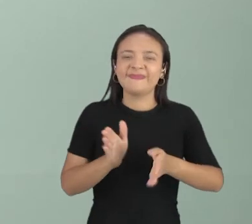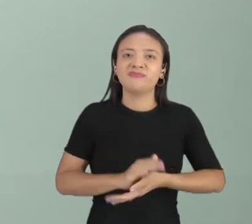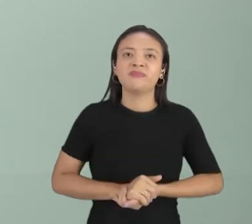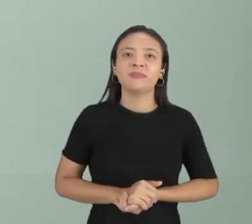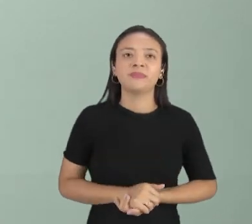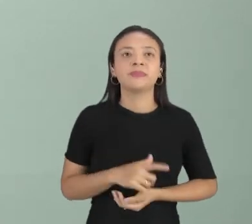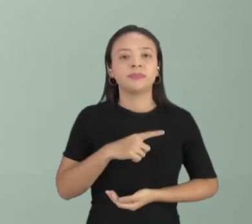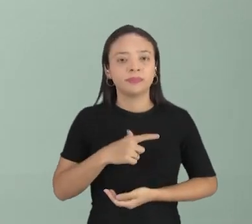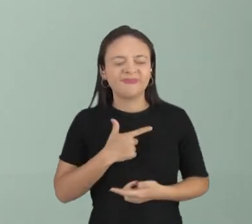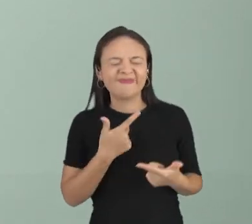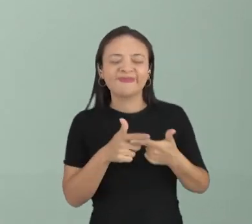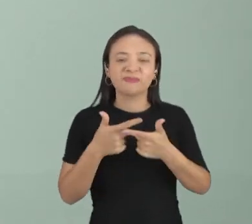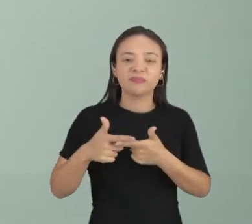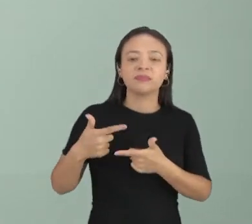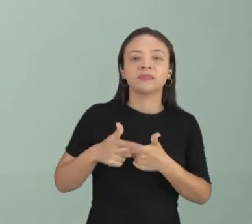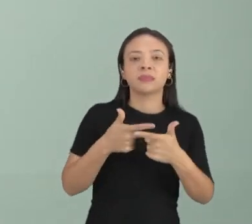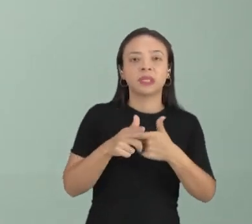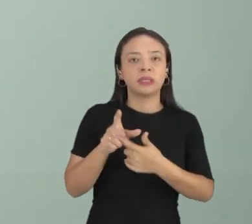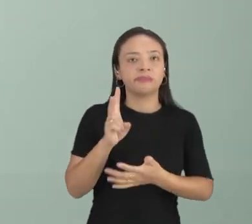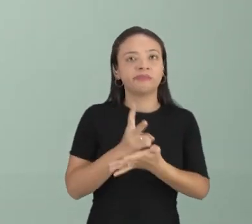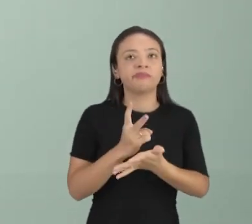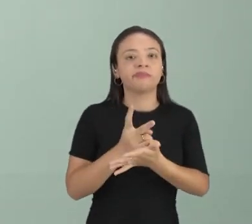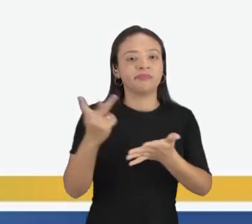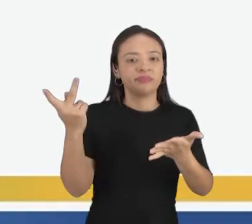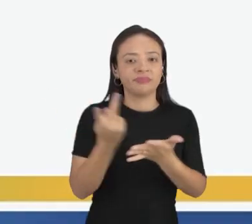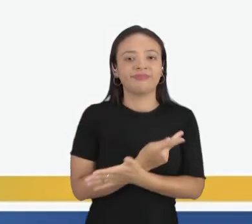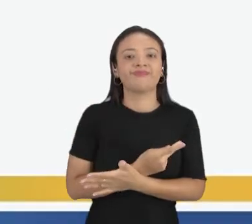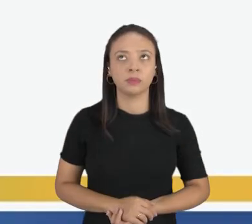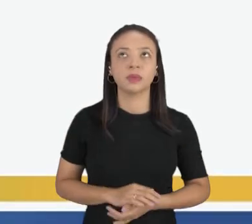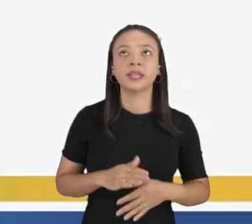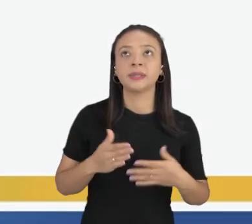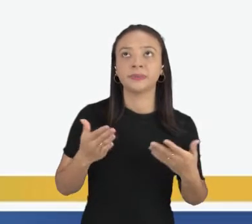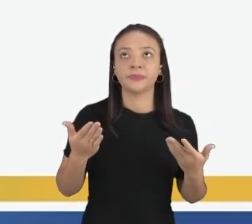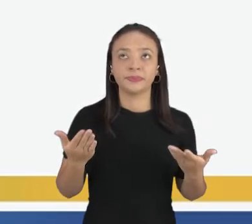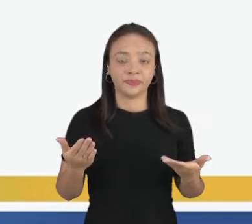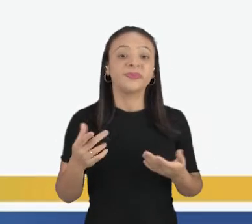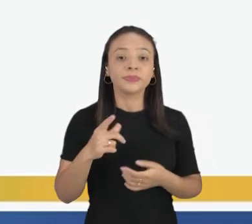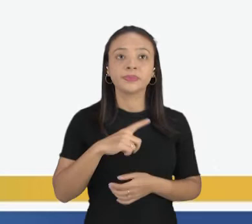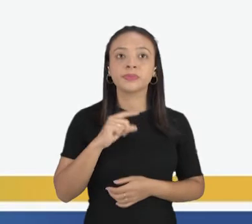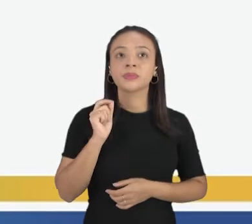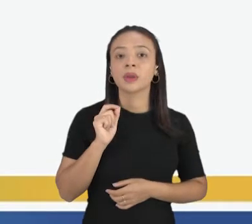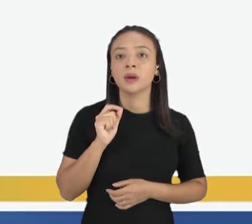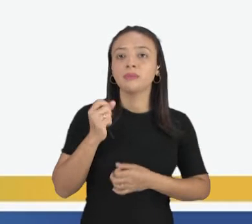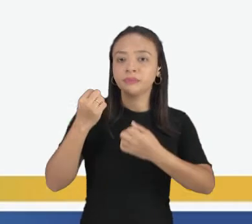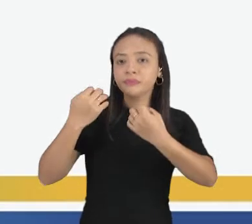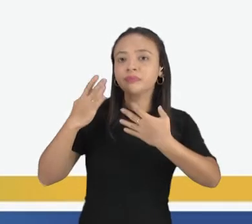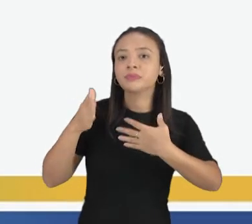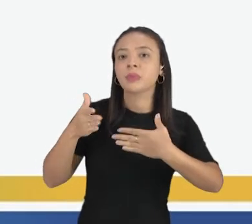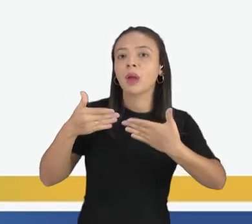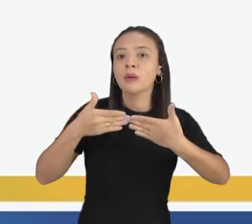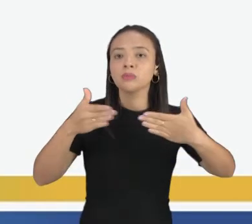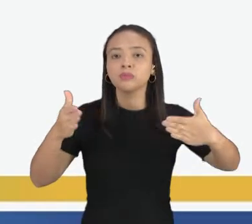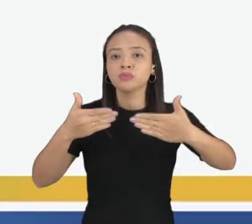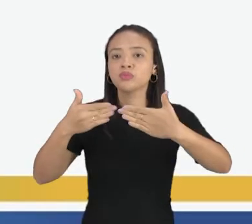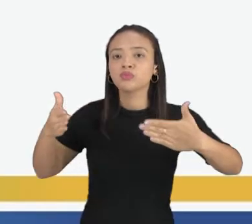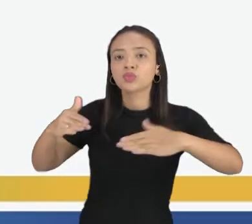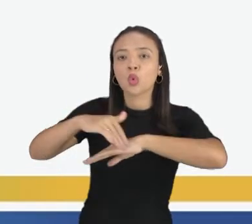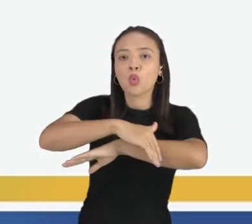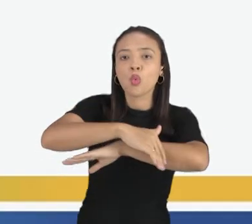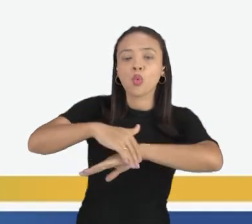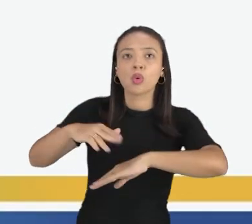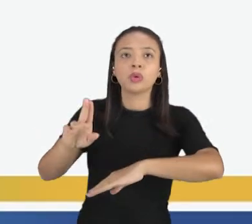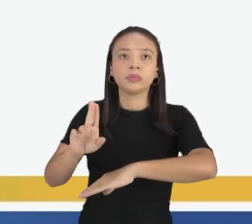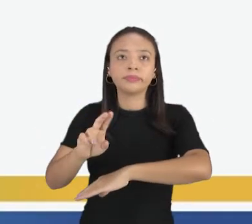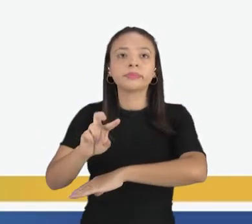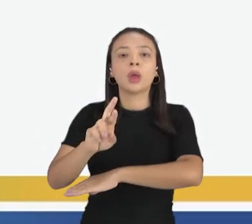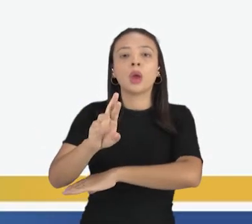esses conflitos, então, eles vão se acirrar, tá bom, pessoal? E aí, a gente tem, como eu disse para vocês, né, a abertura dessas rodovias, como